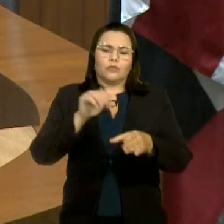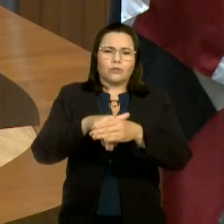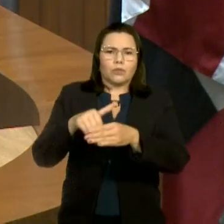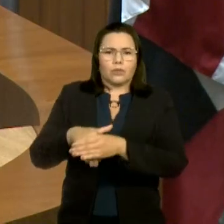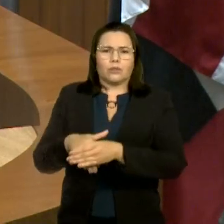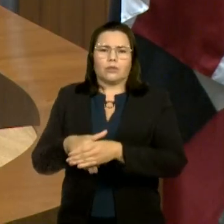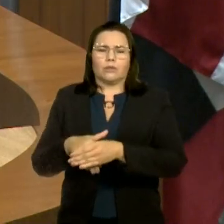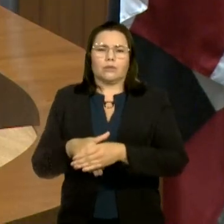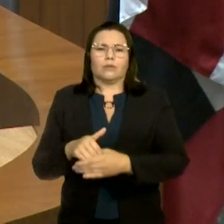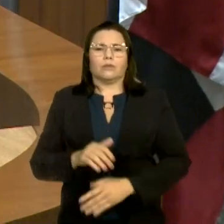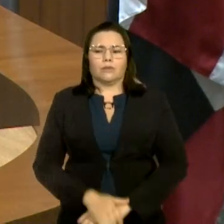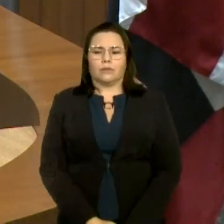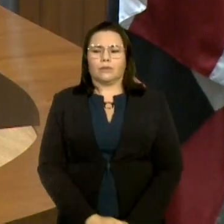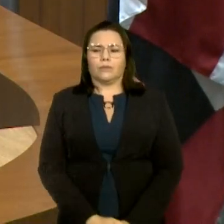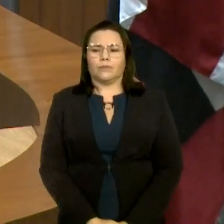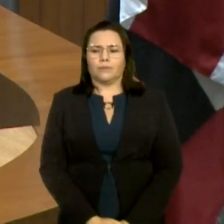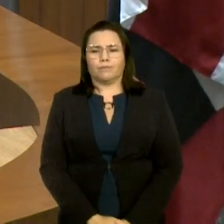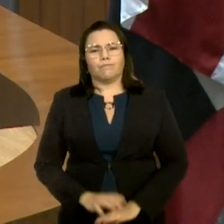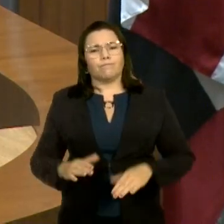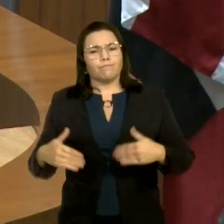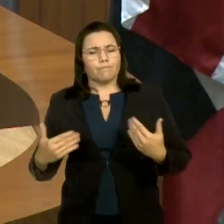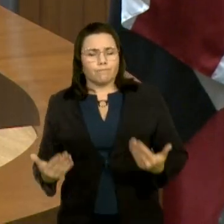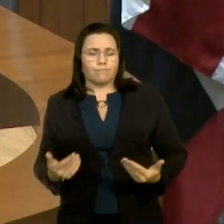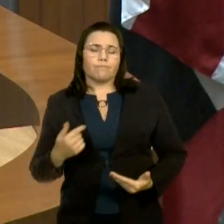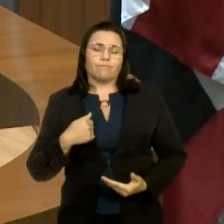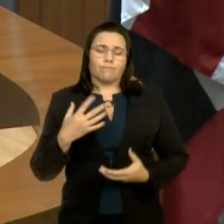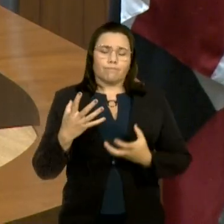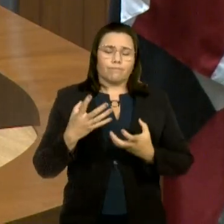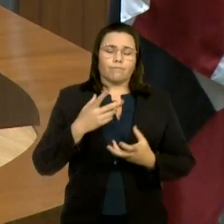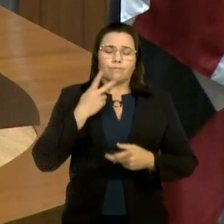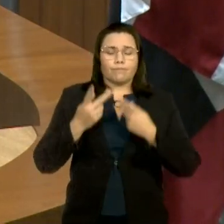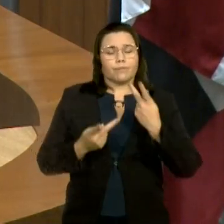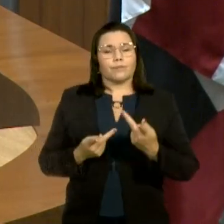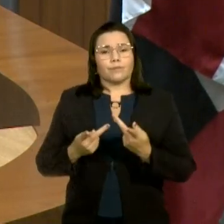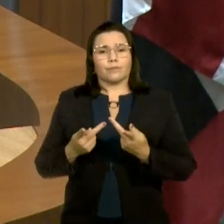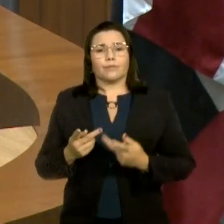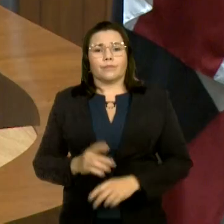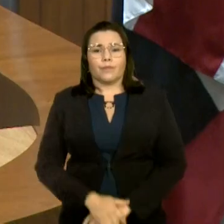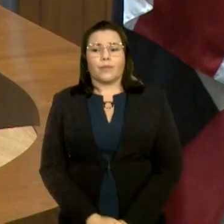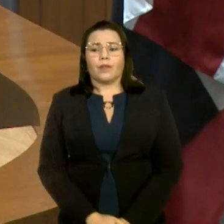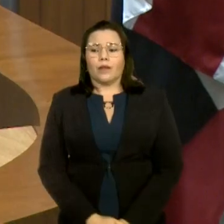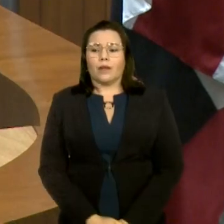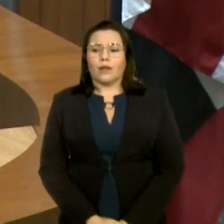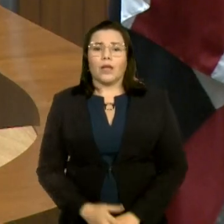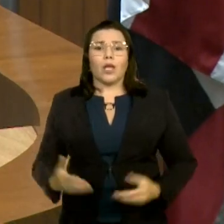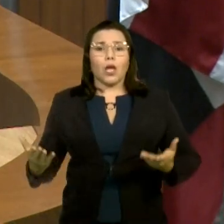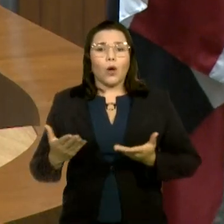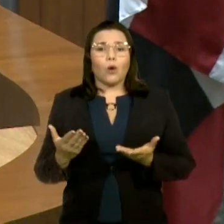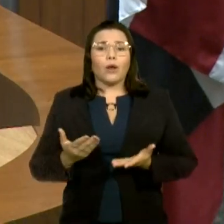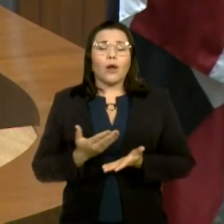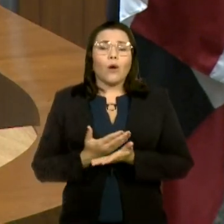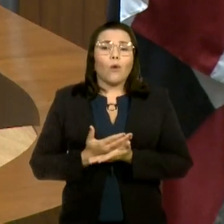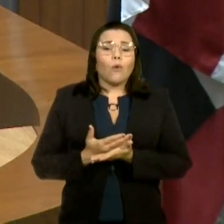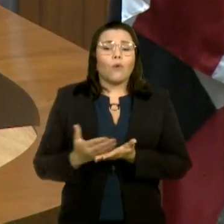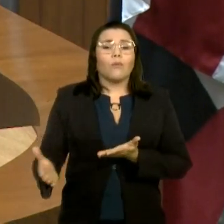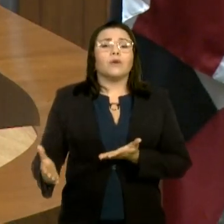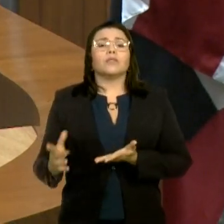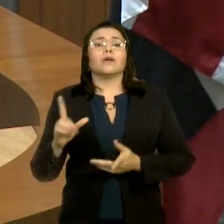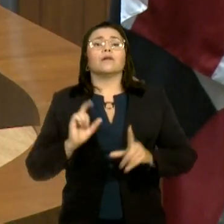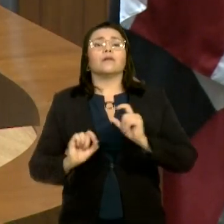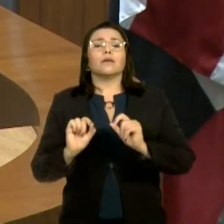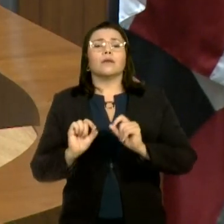os comentários sobre as eleições e agora vamos começar a pensar e a